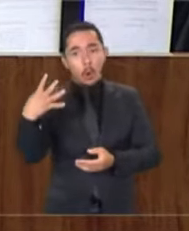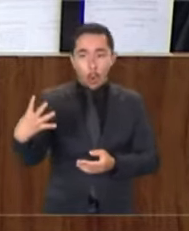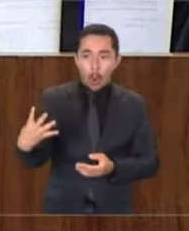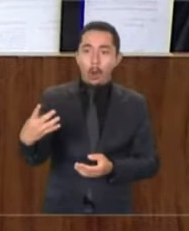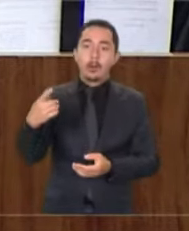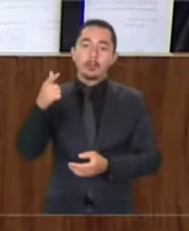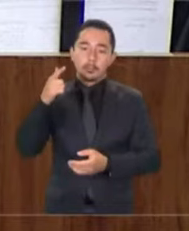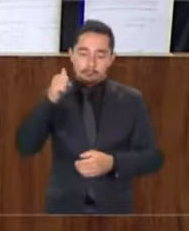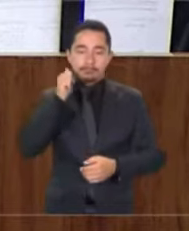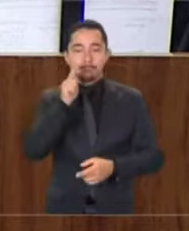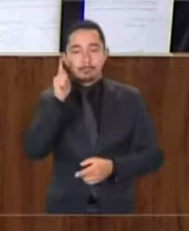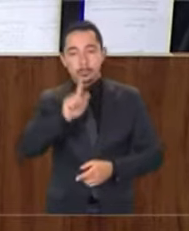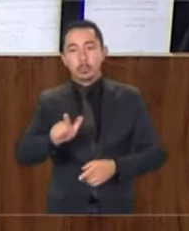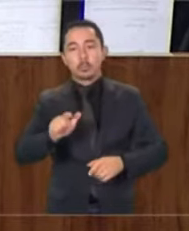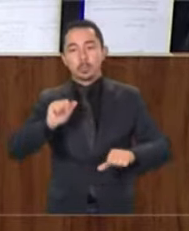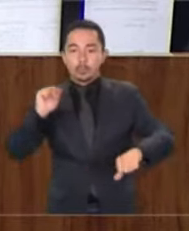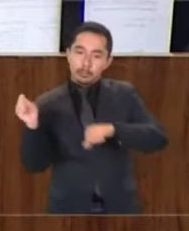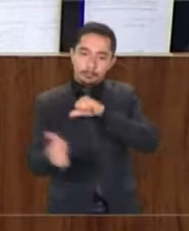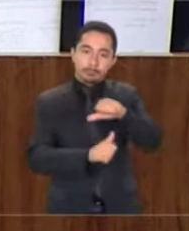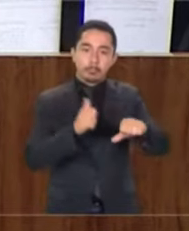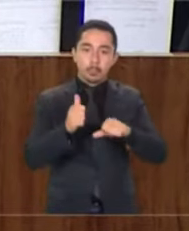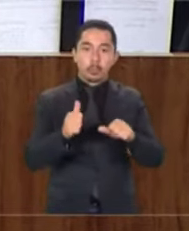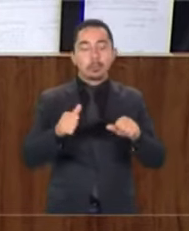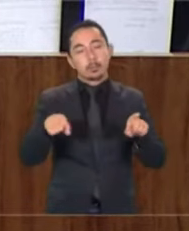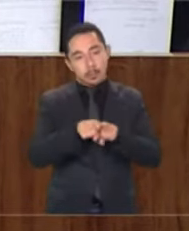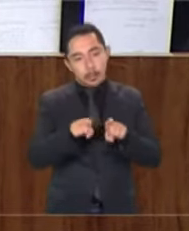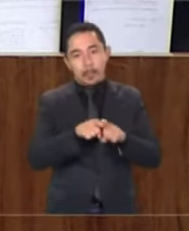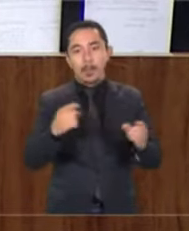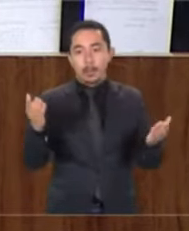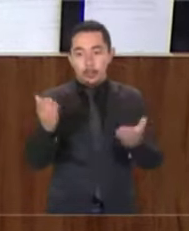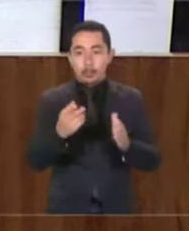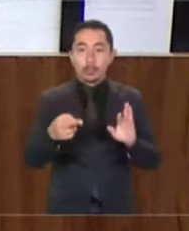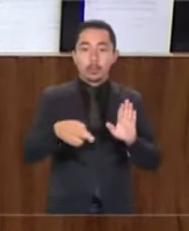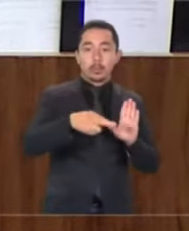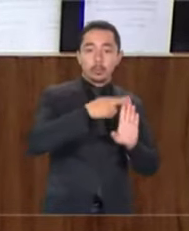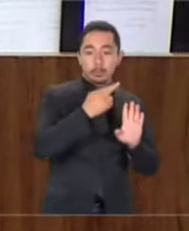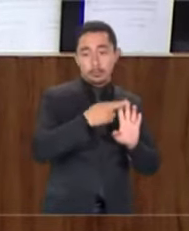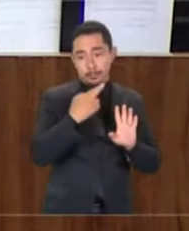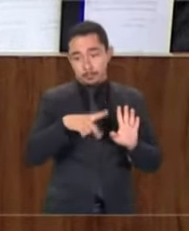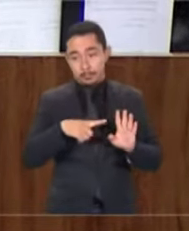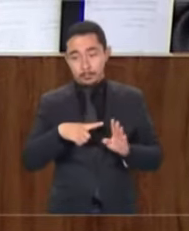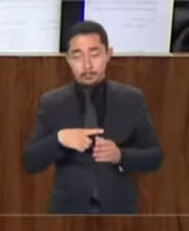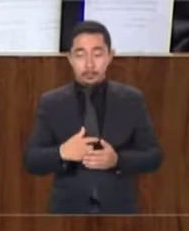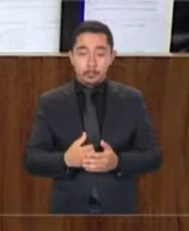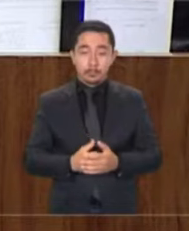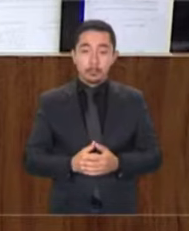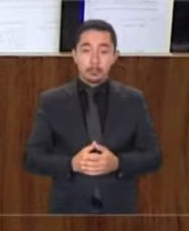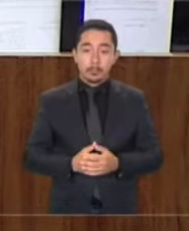alteração da composição, chegando até a resolução, a maioria a resolução